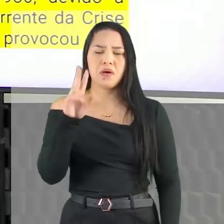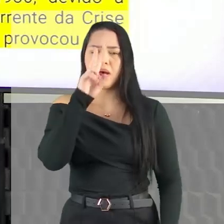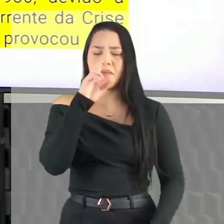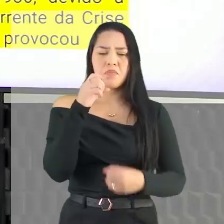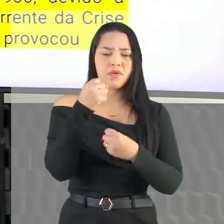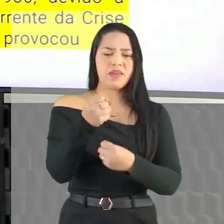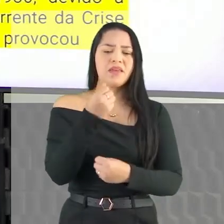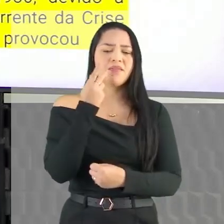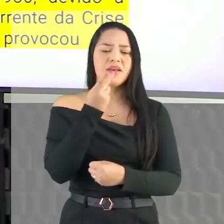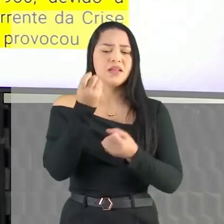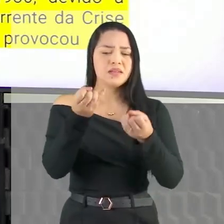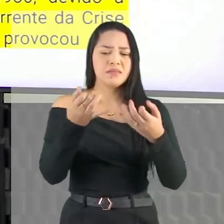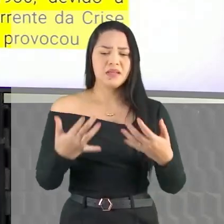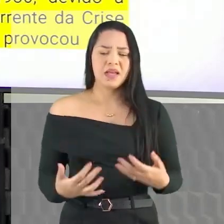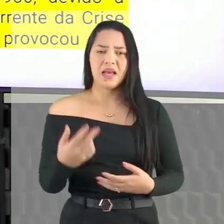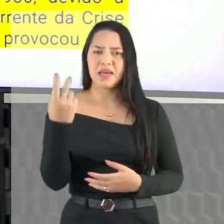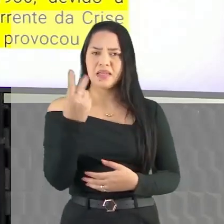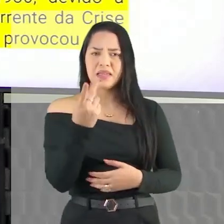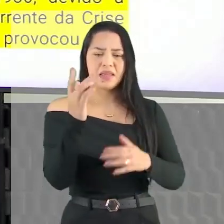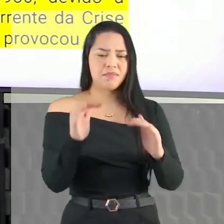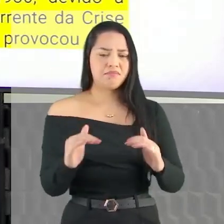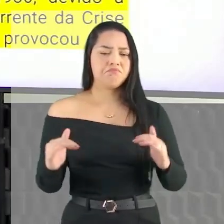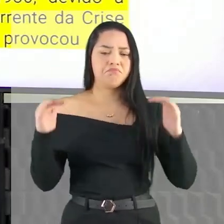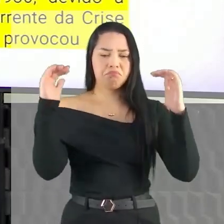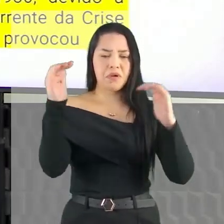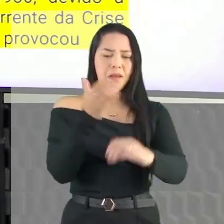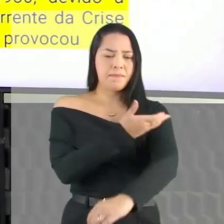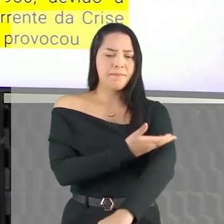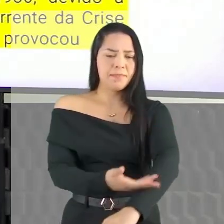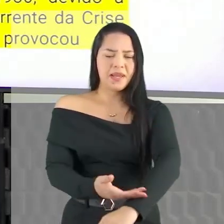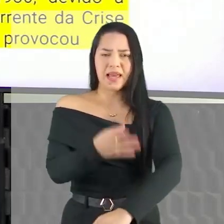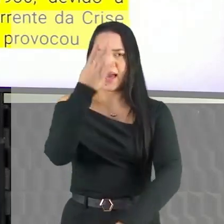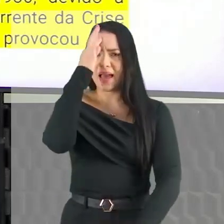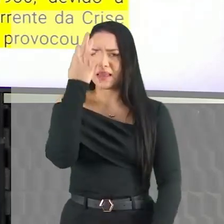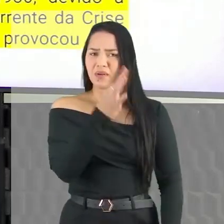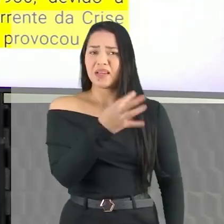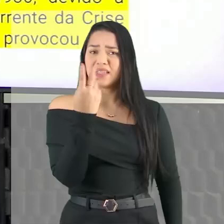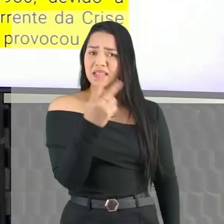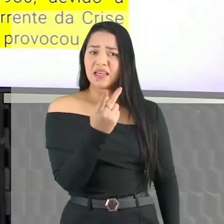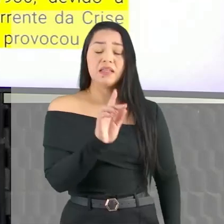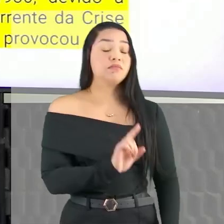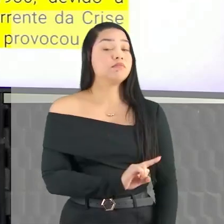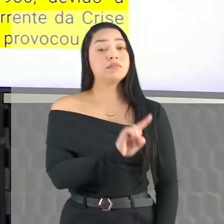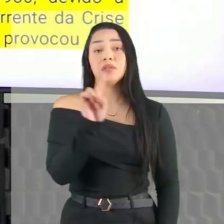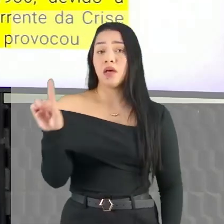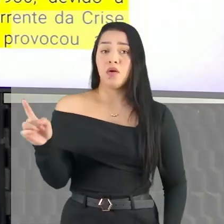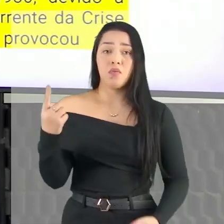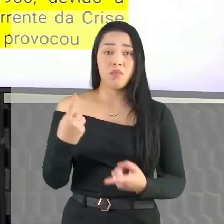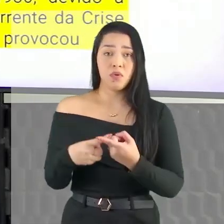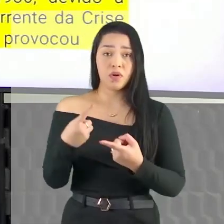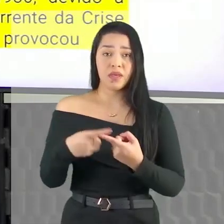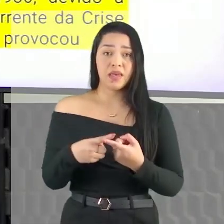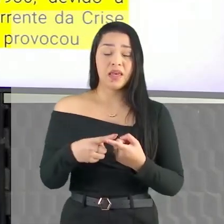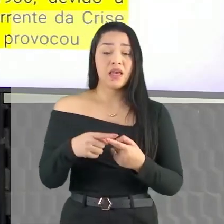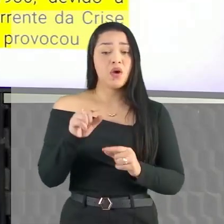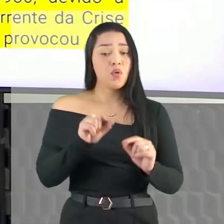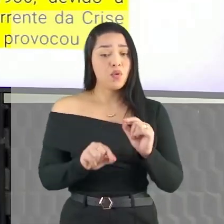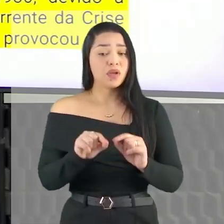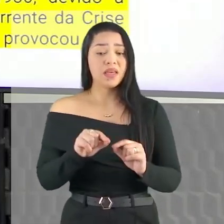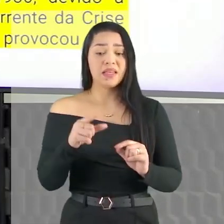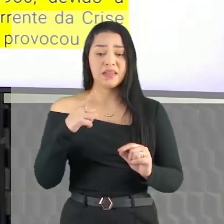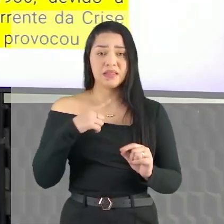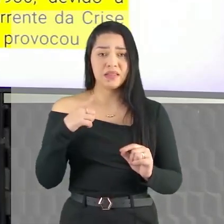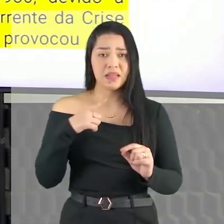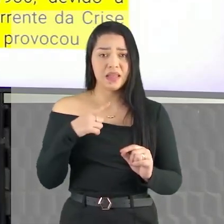poder, por dizer sobre uma supremacia branca, né, a teoria ariana. Não, ele chega porque há condicionantes